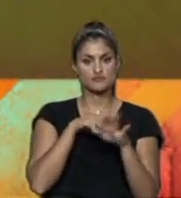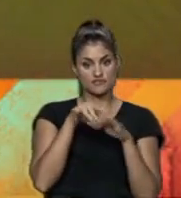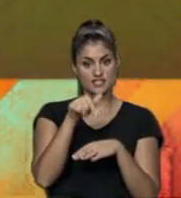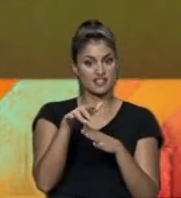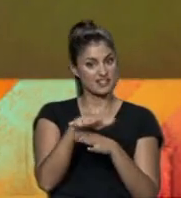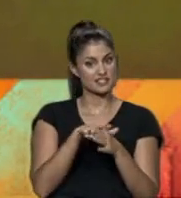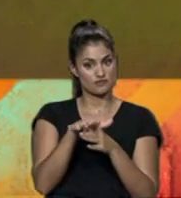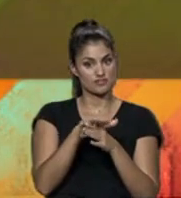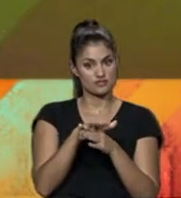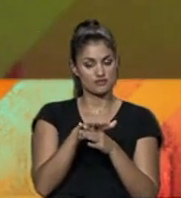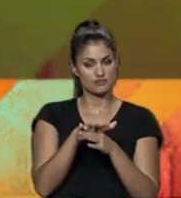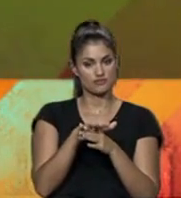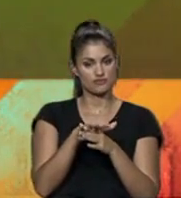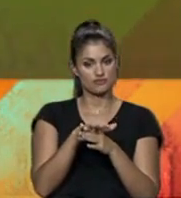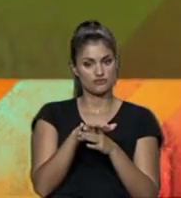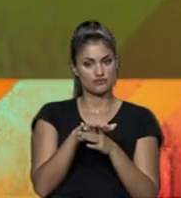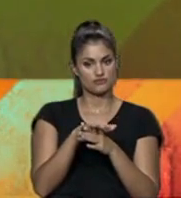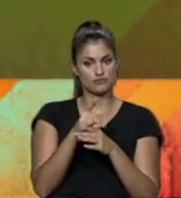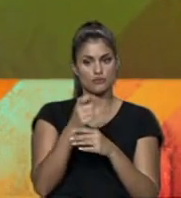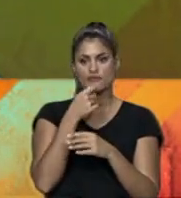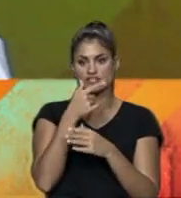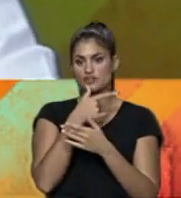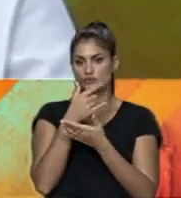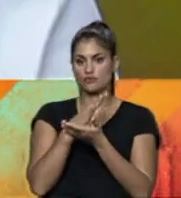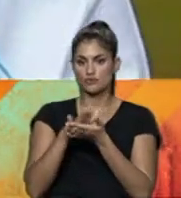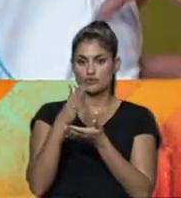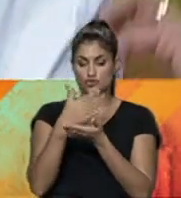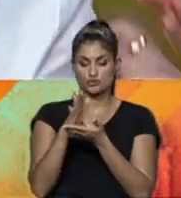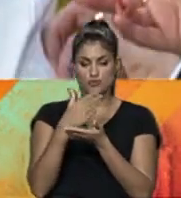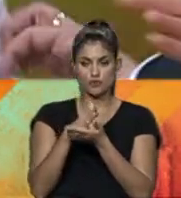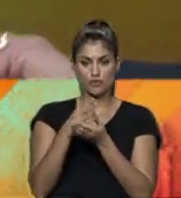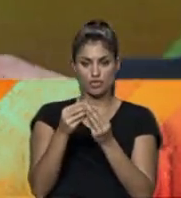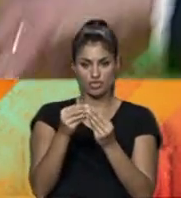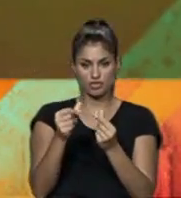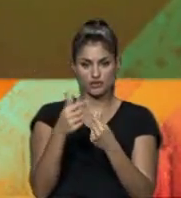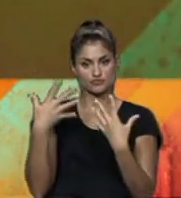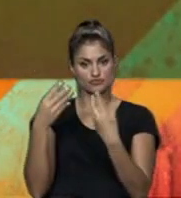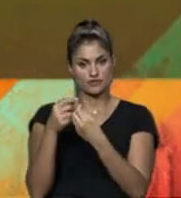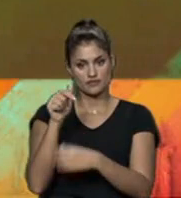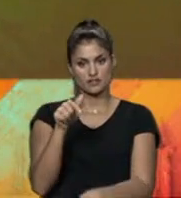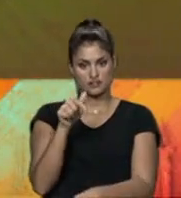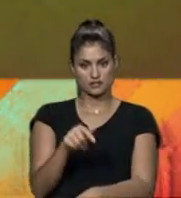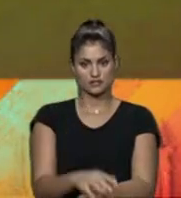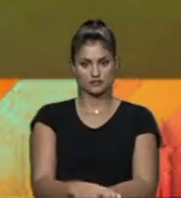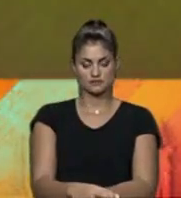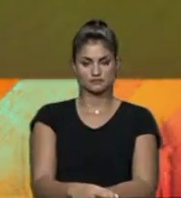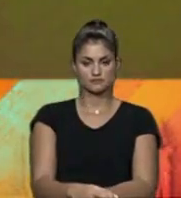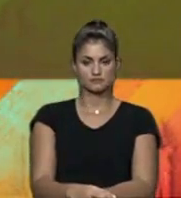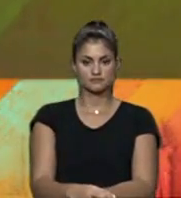caso, eu triturava agora aquele restinho de feijão no liquidificador e juntava aqui o